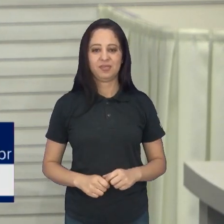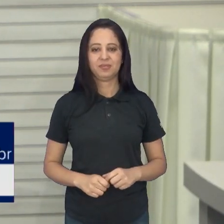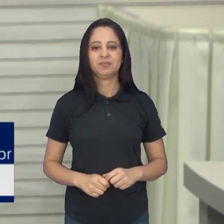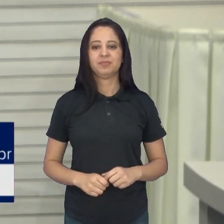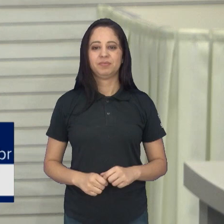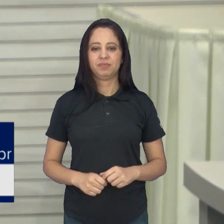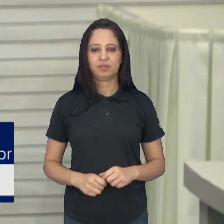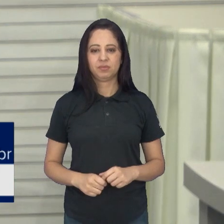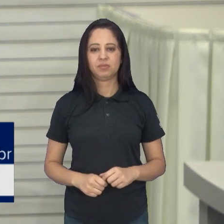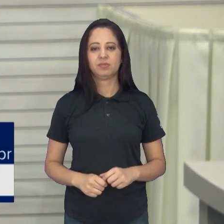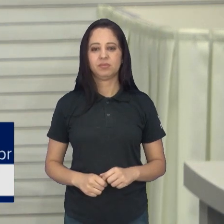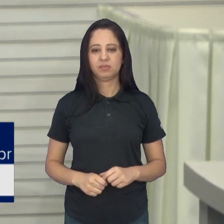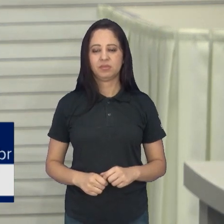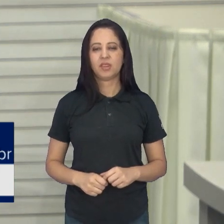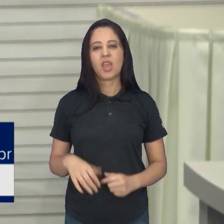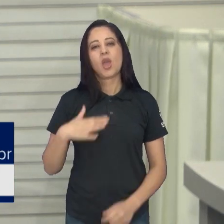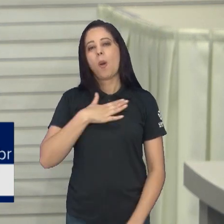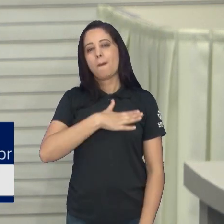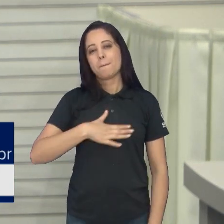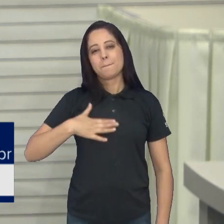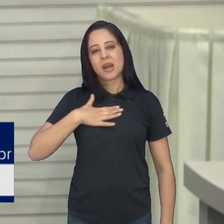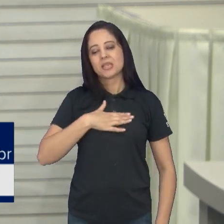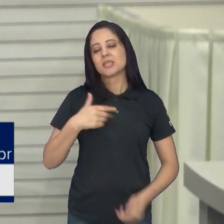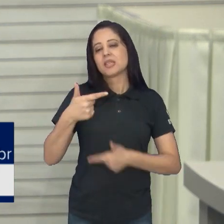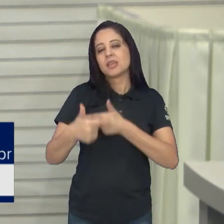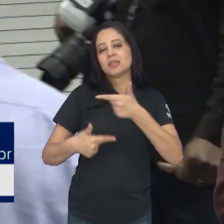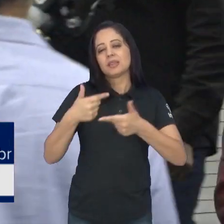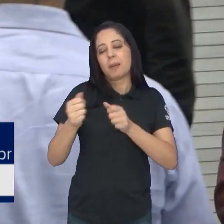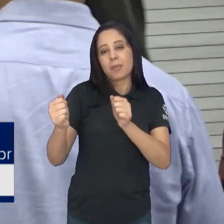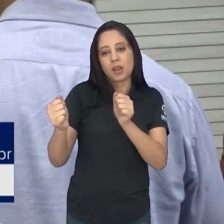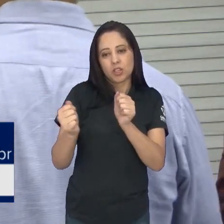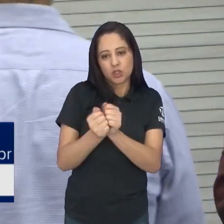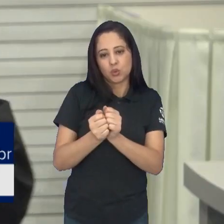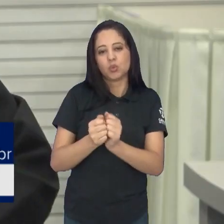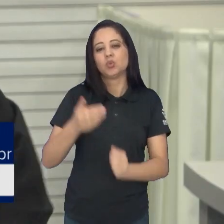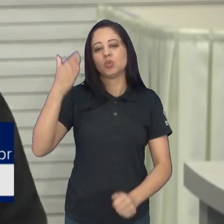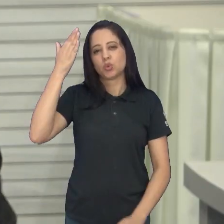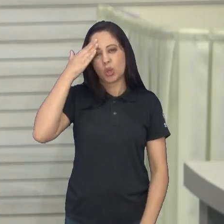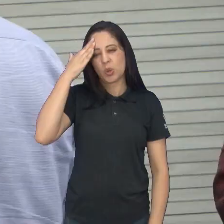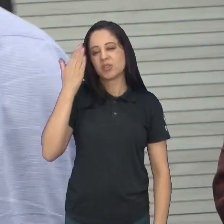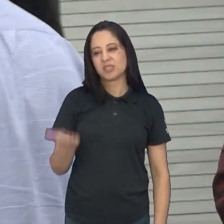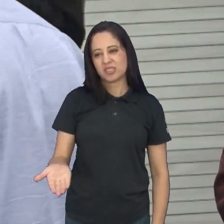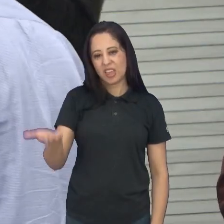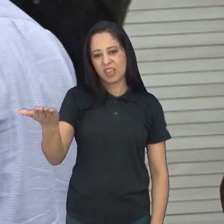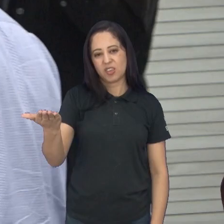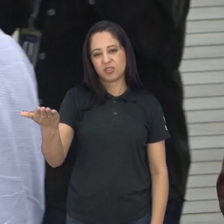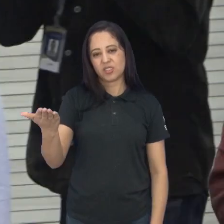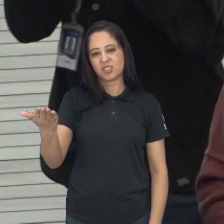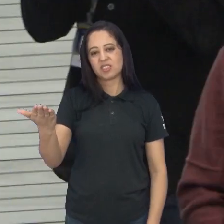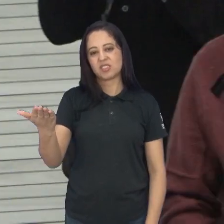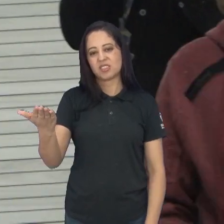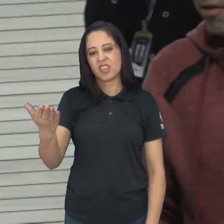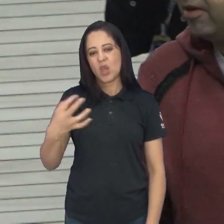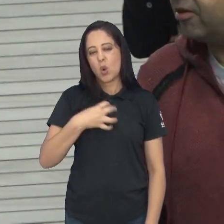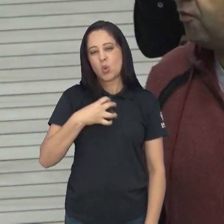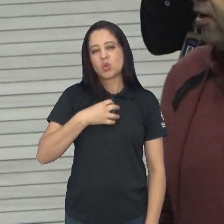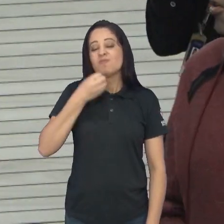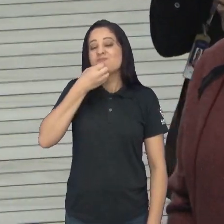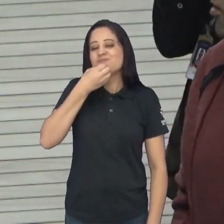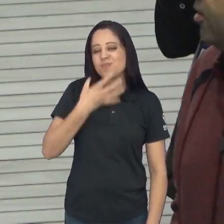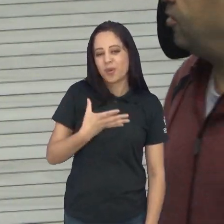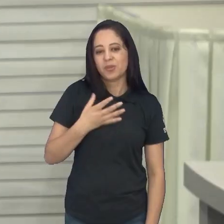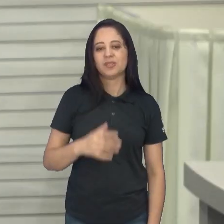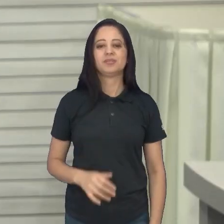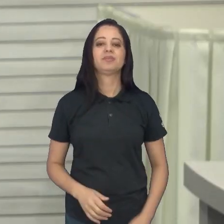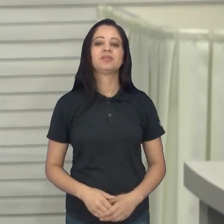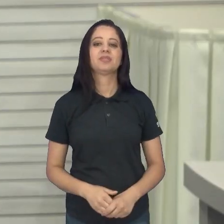Pessoa com que eu tive um imenso prazer de trabalhar nessa Câmara e sei da sua boa vontade e da sua idoneidade. E aproveitar que estamos